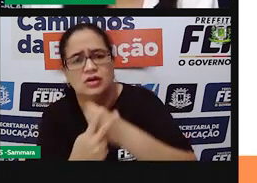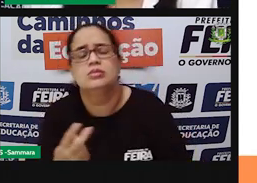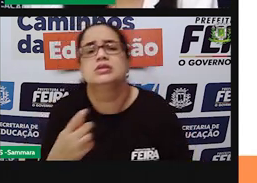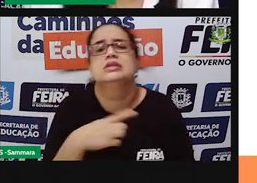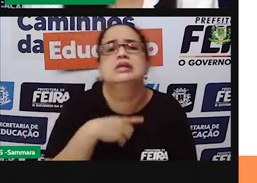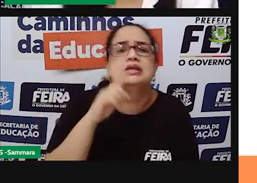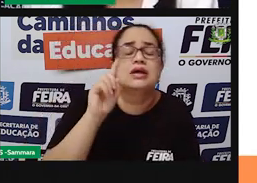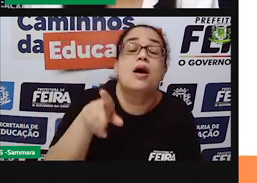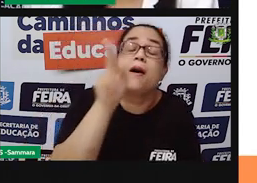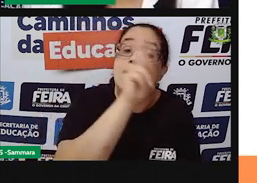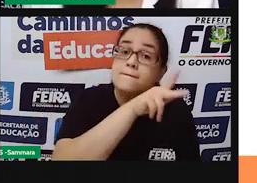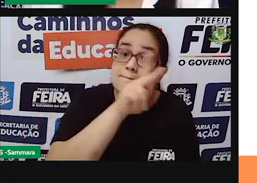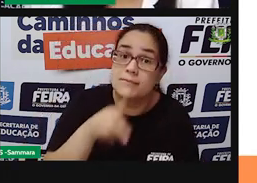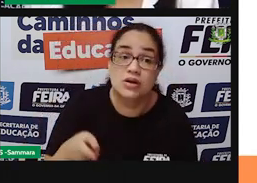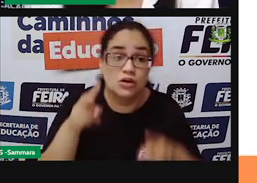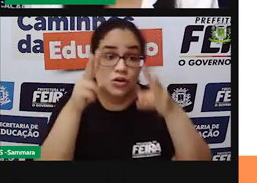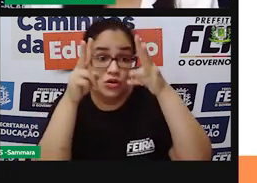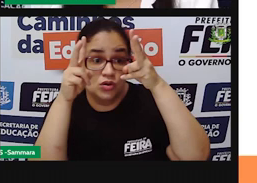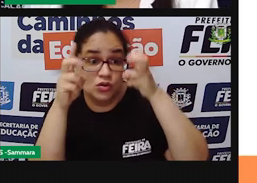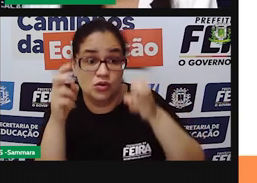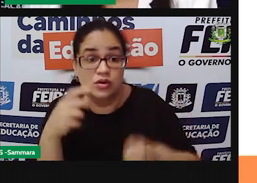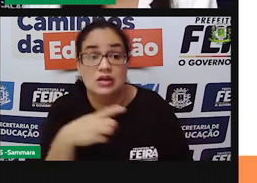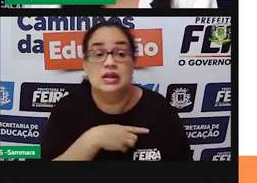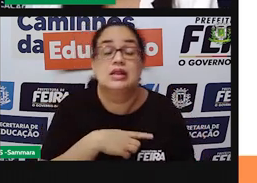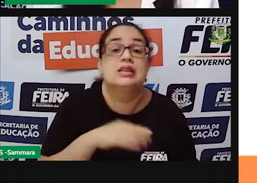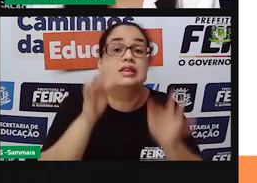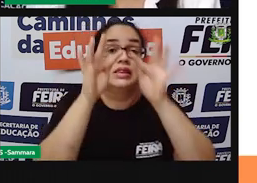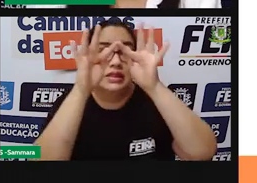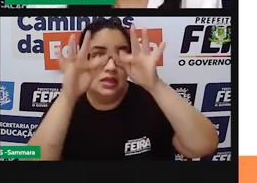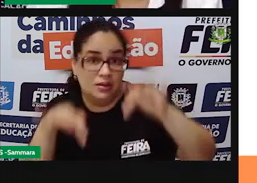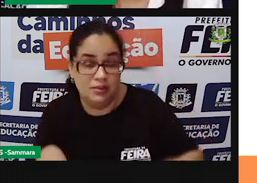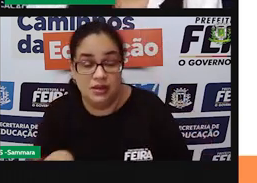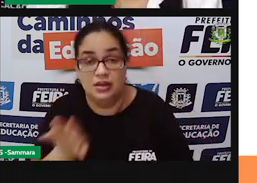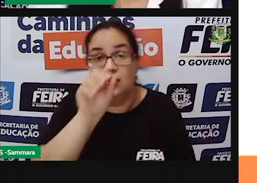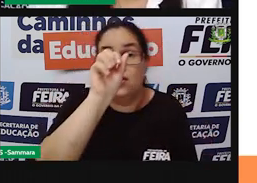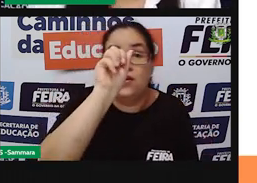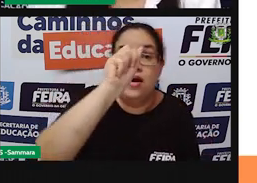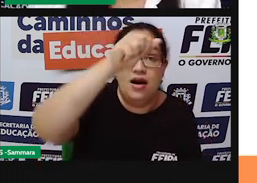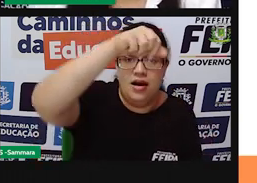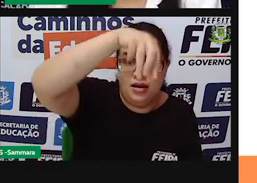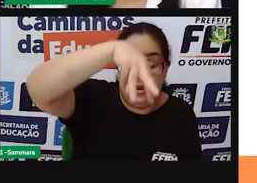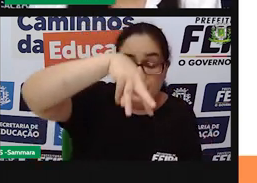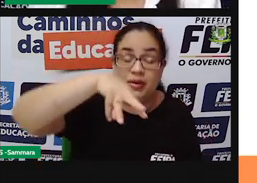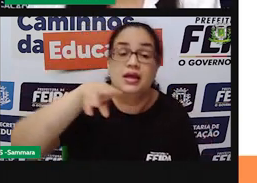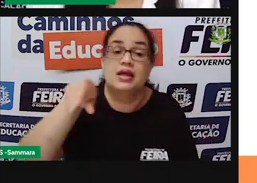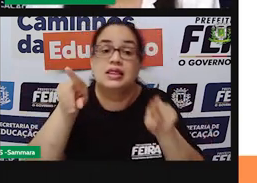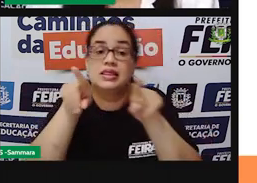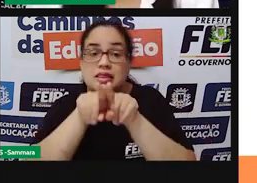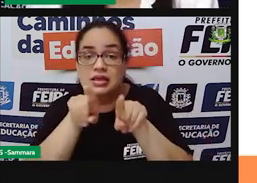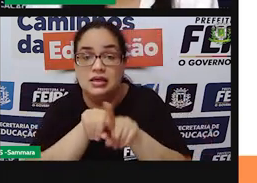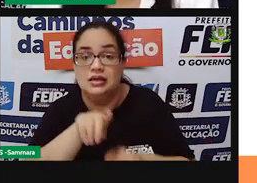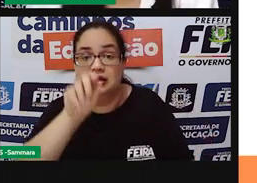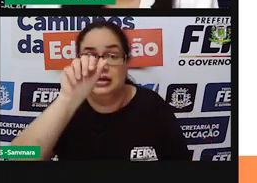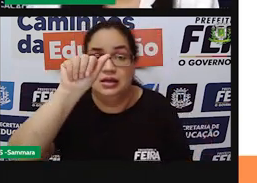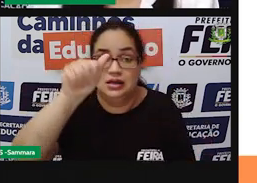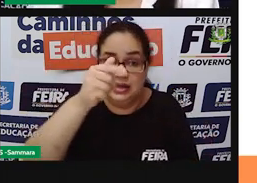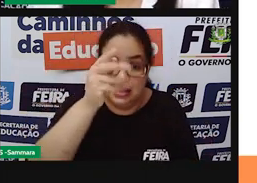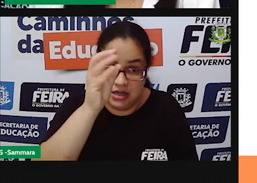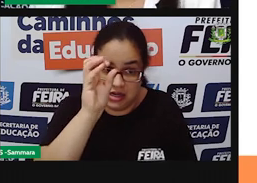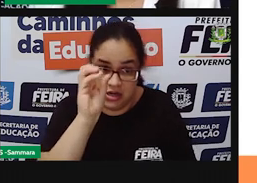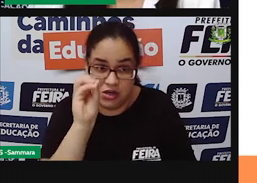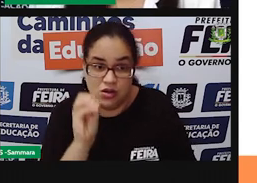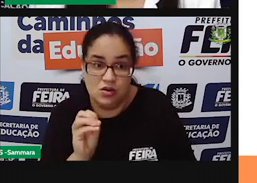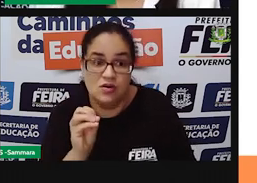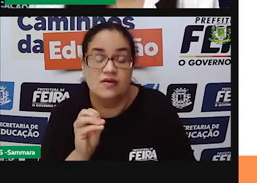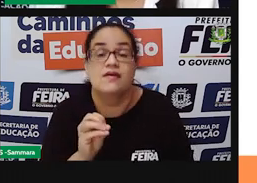texto, mas a Pró identificou apenas os que estão terminados em AM e os que estão terminados em AM, que